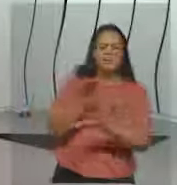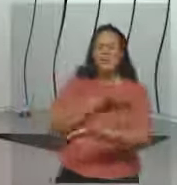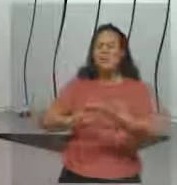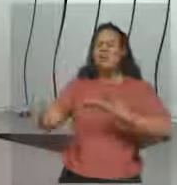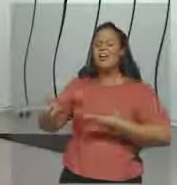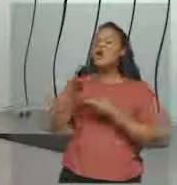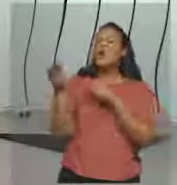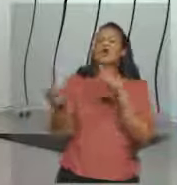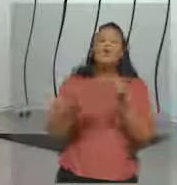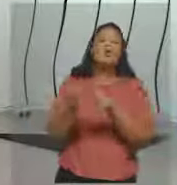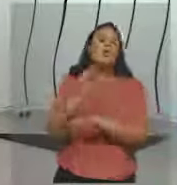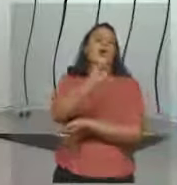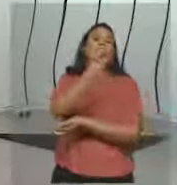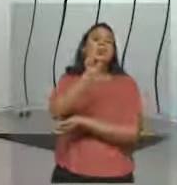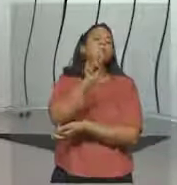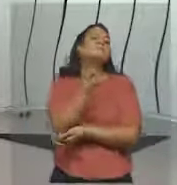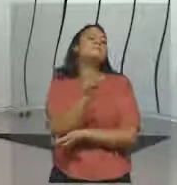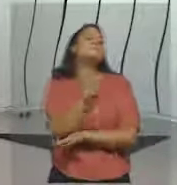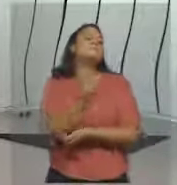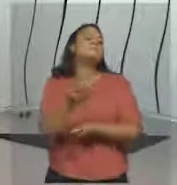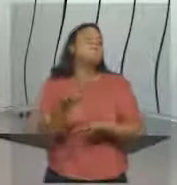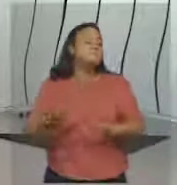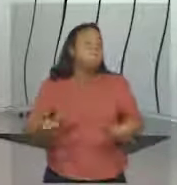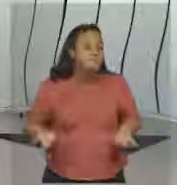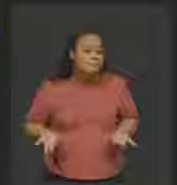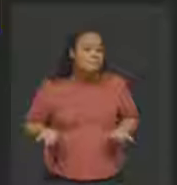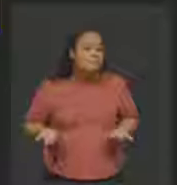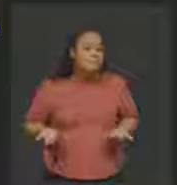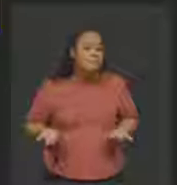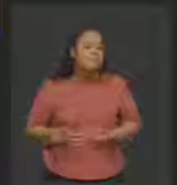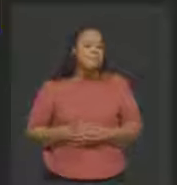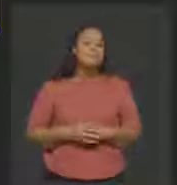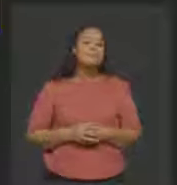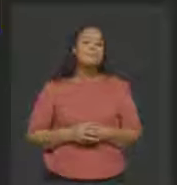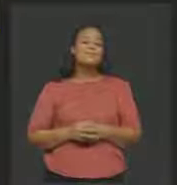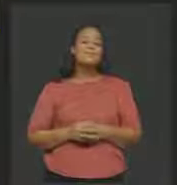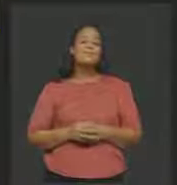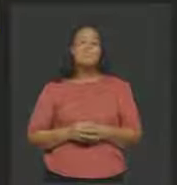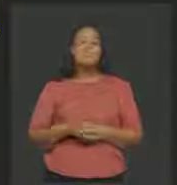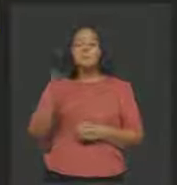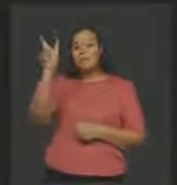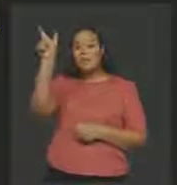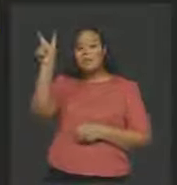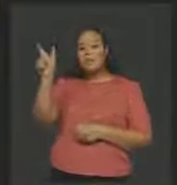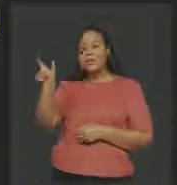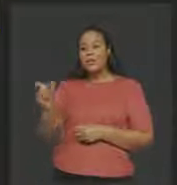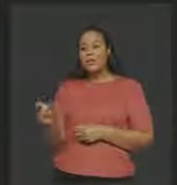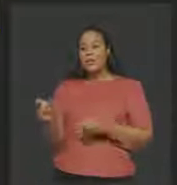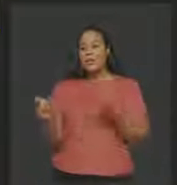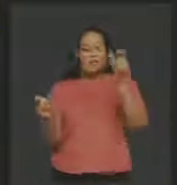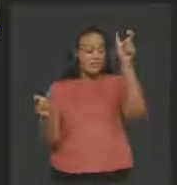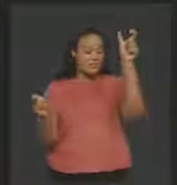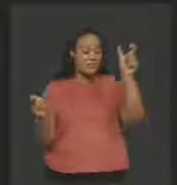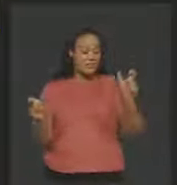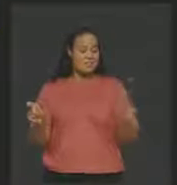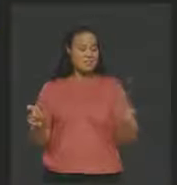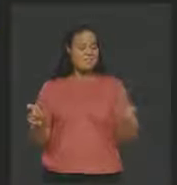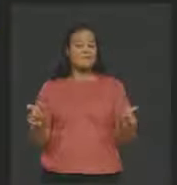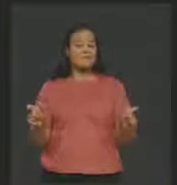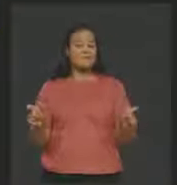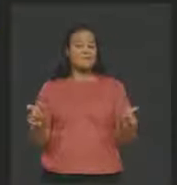isso? Vou só colocar aqui de novo aqui nessa pilha, ó, que o lado positivo é esse e o negativo é esse. São os polos da